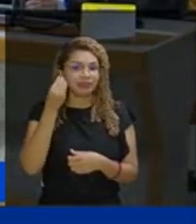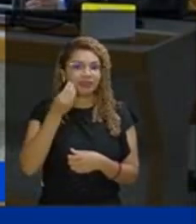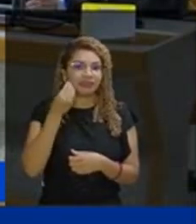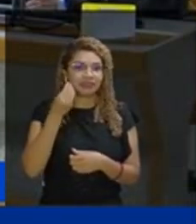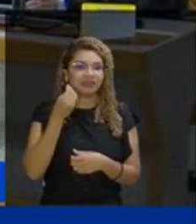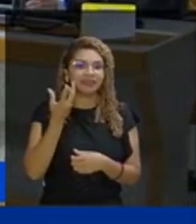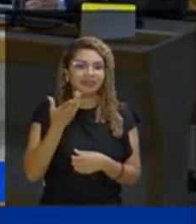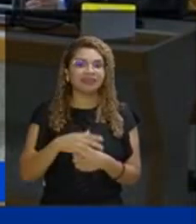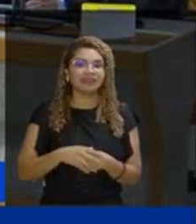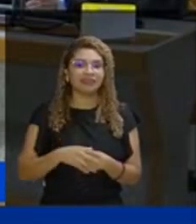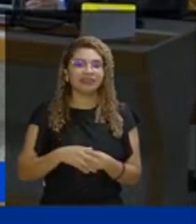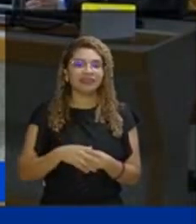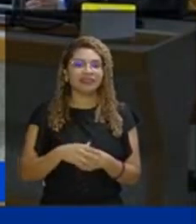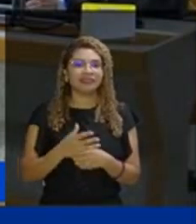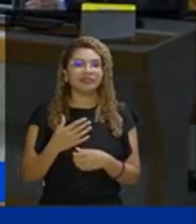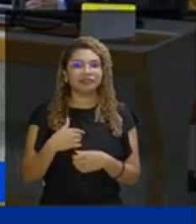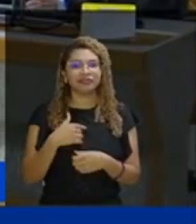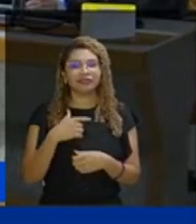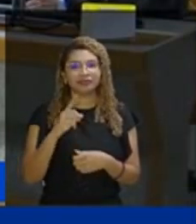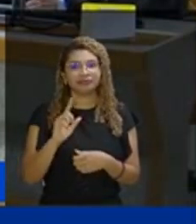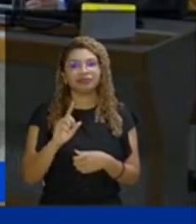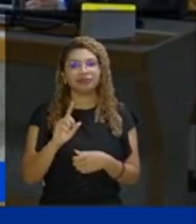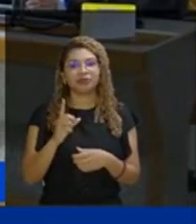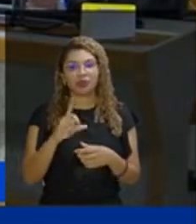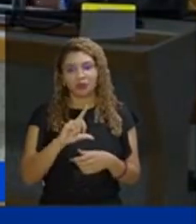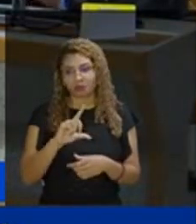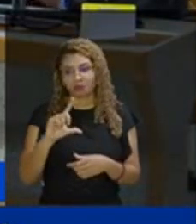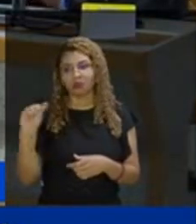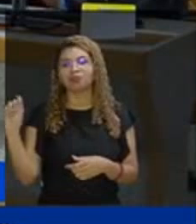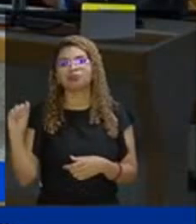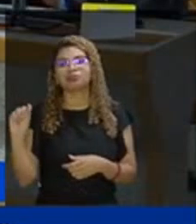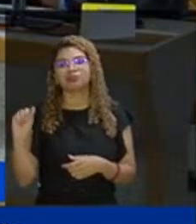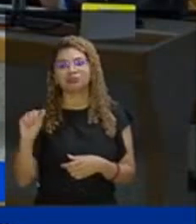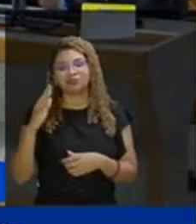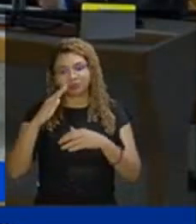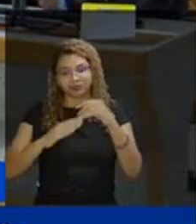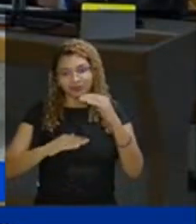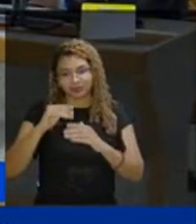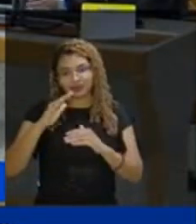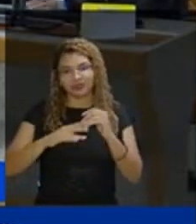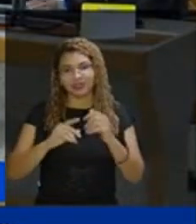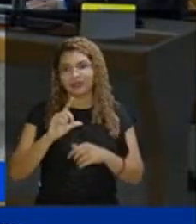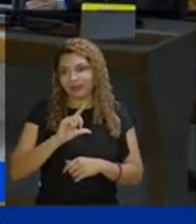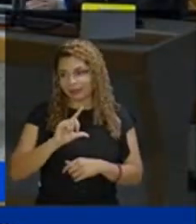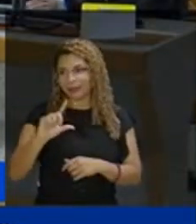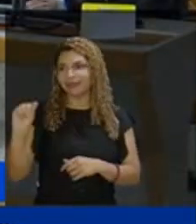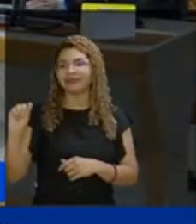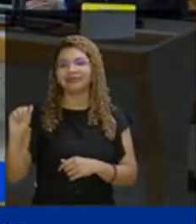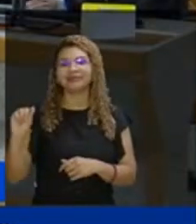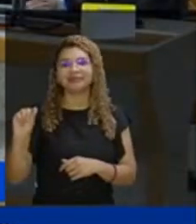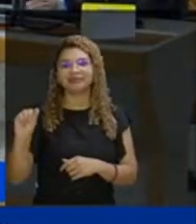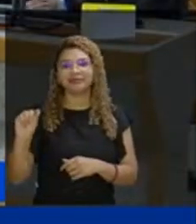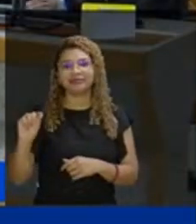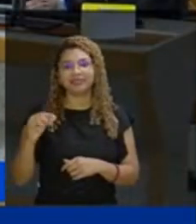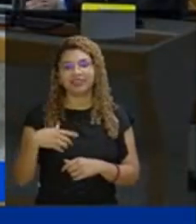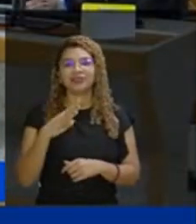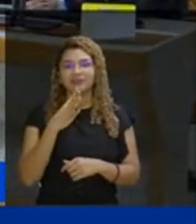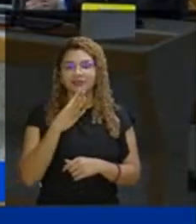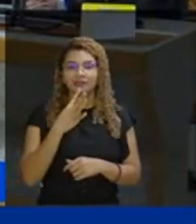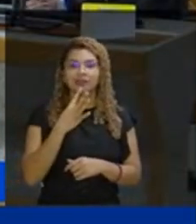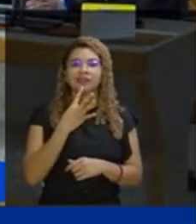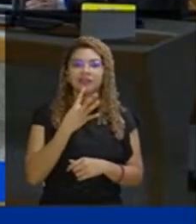fácil. A gente conhece os magistrados que compõem esta corte